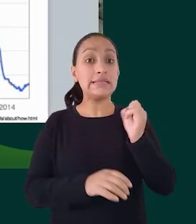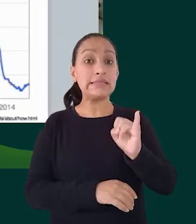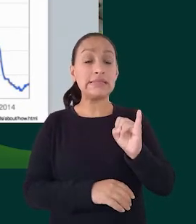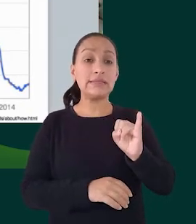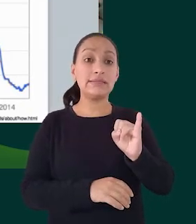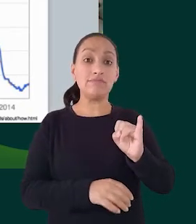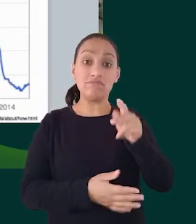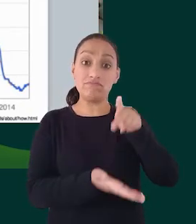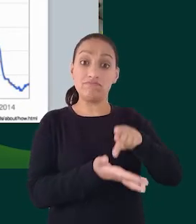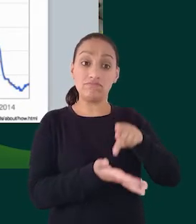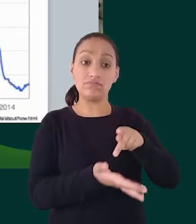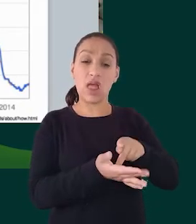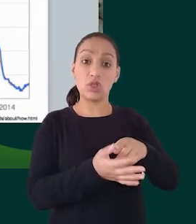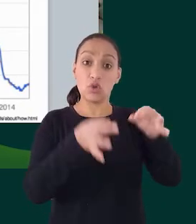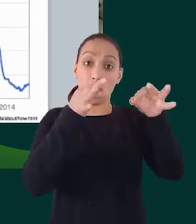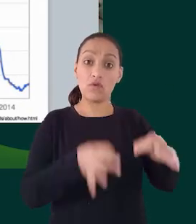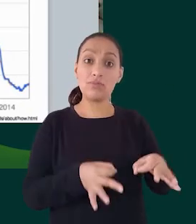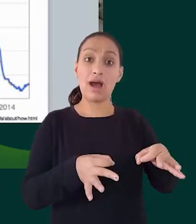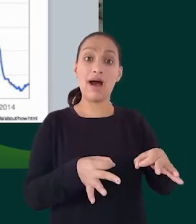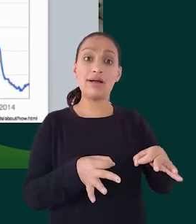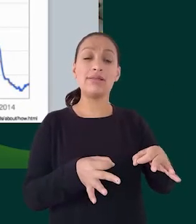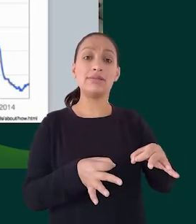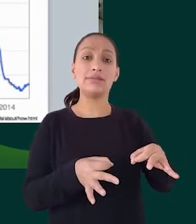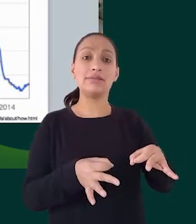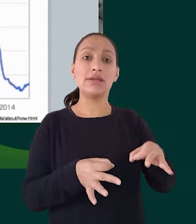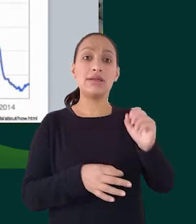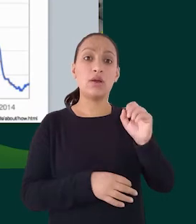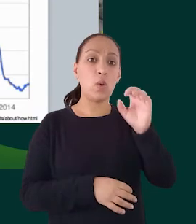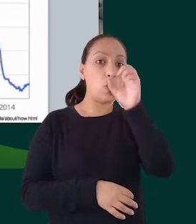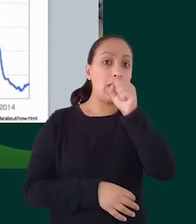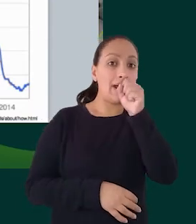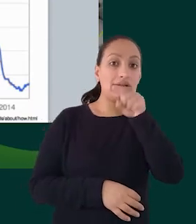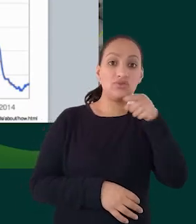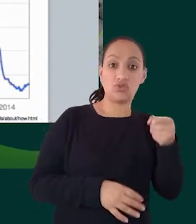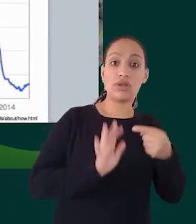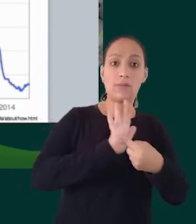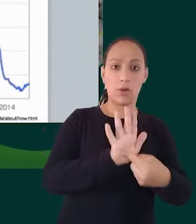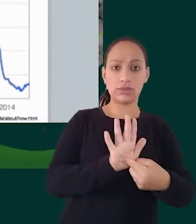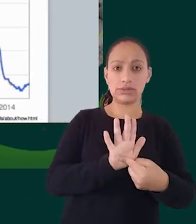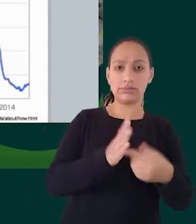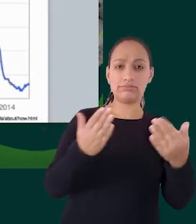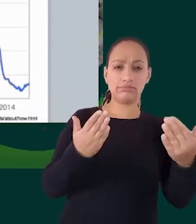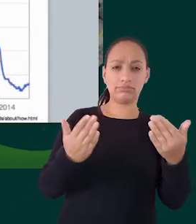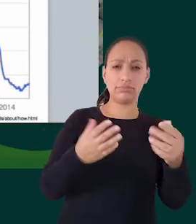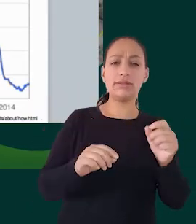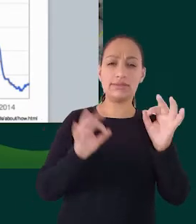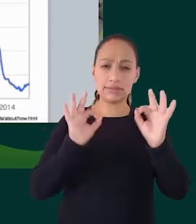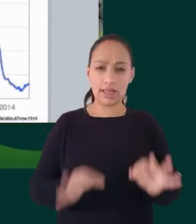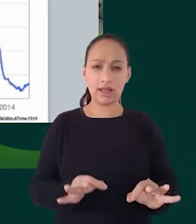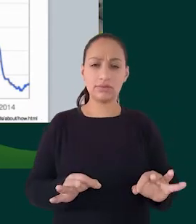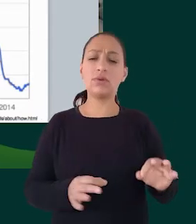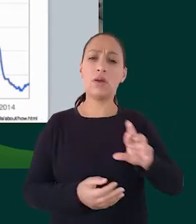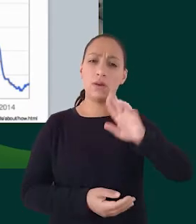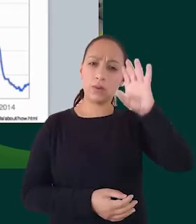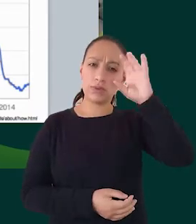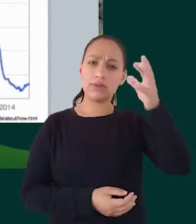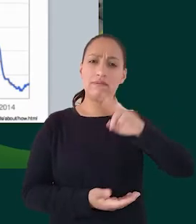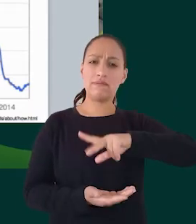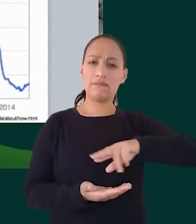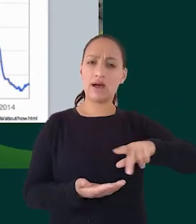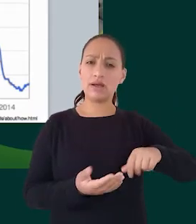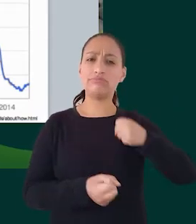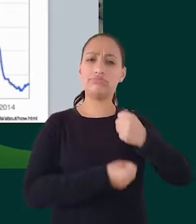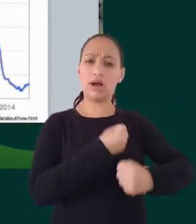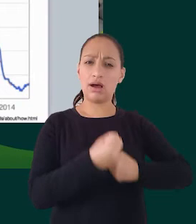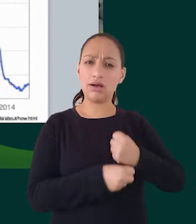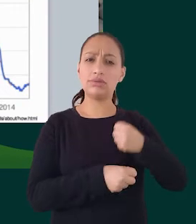realmente confirmados, que são esses casos em laranja aqui, certo? Então, isso aconteceu vários anos, com uma precisão muito